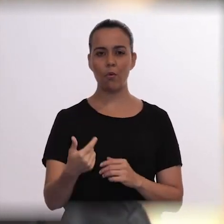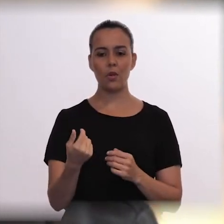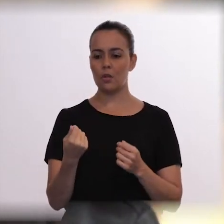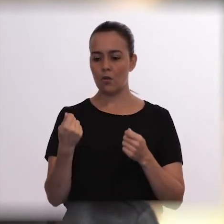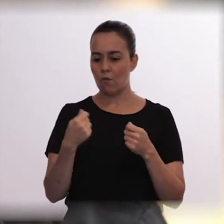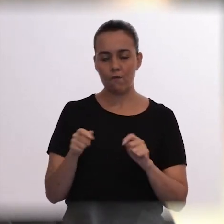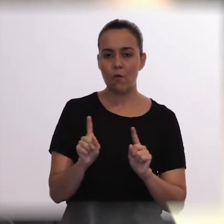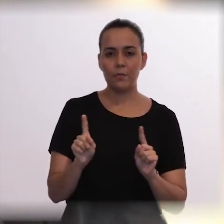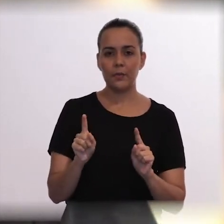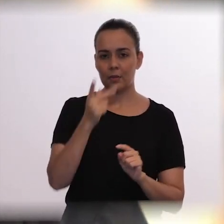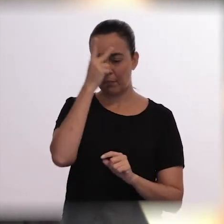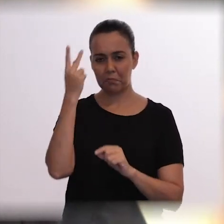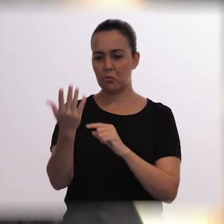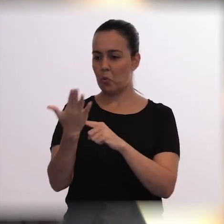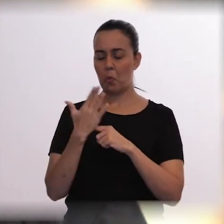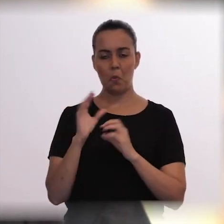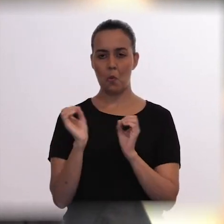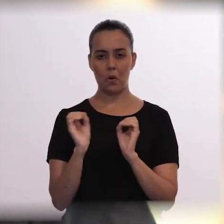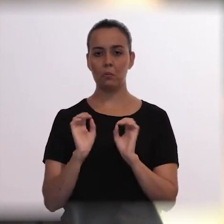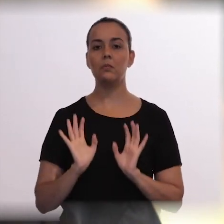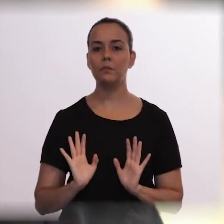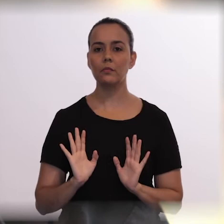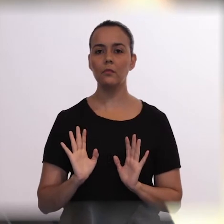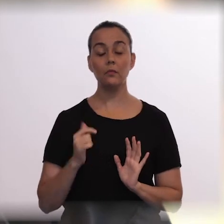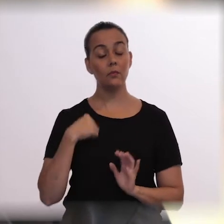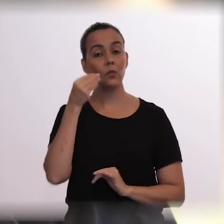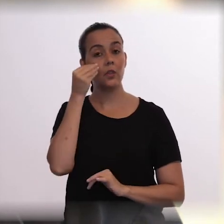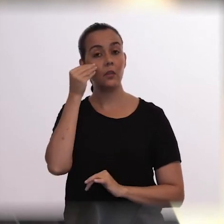Então eu tentei no primeiro dia,